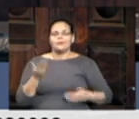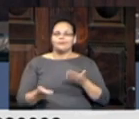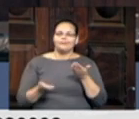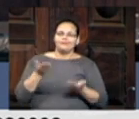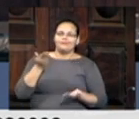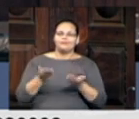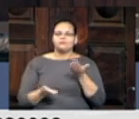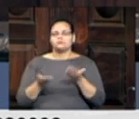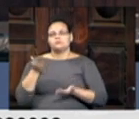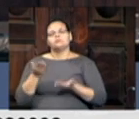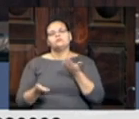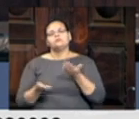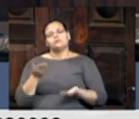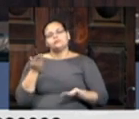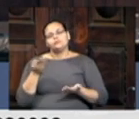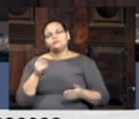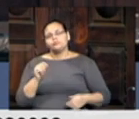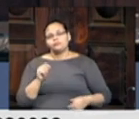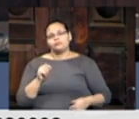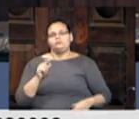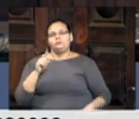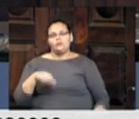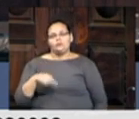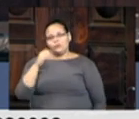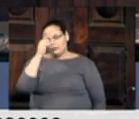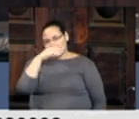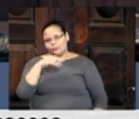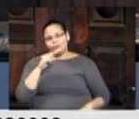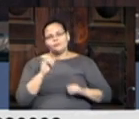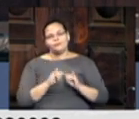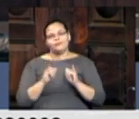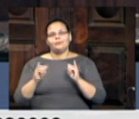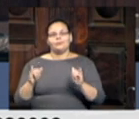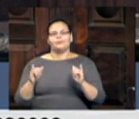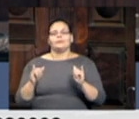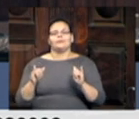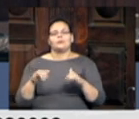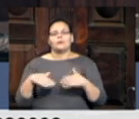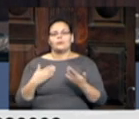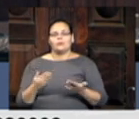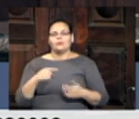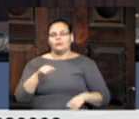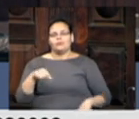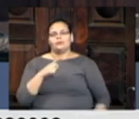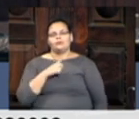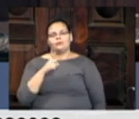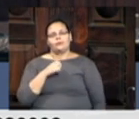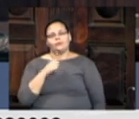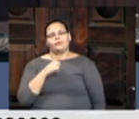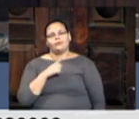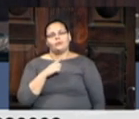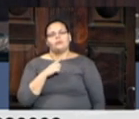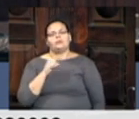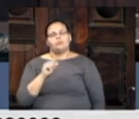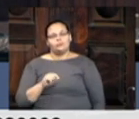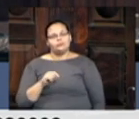desequilíbrio e a agressividade da campanha. Olha, nós tivemos um militante nosso que